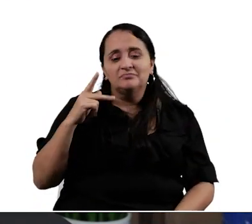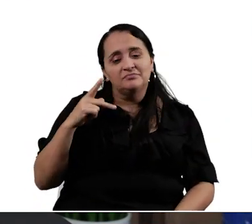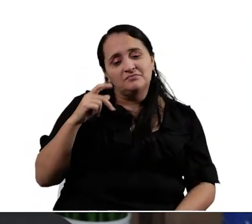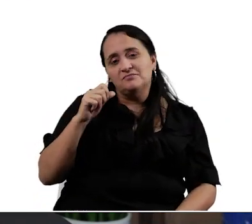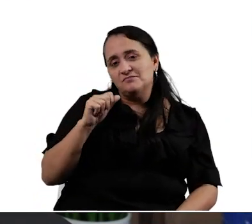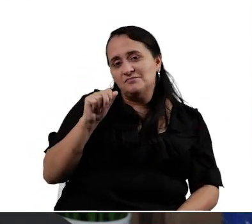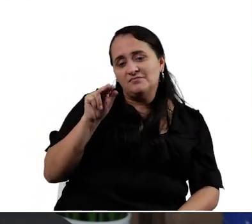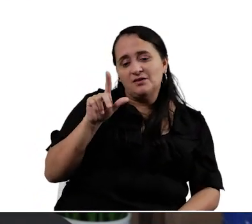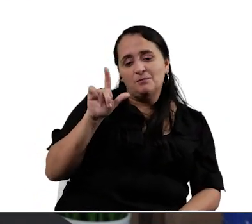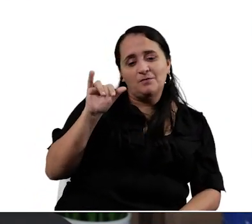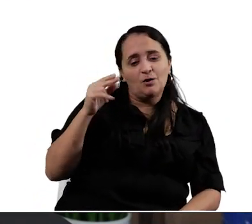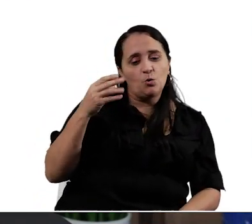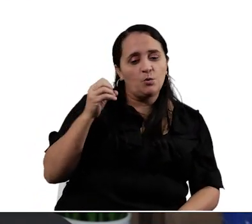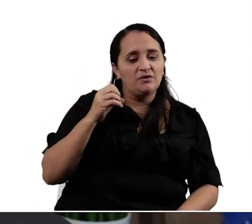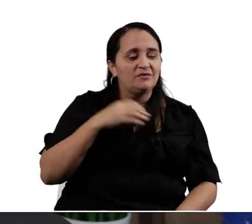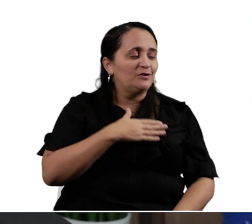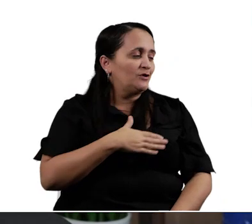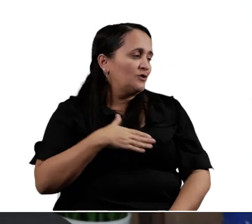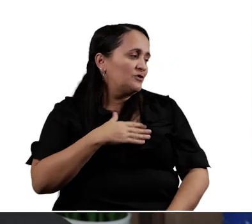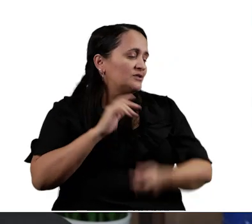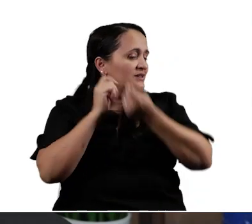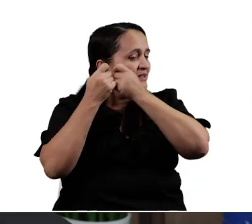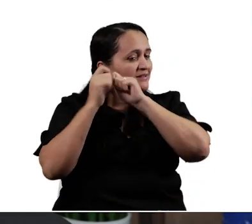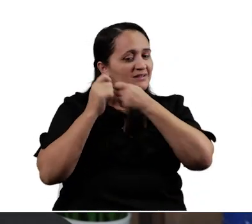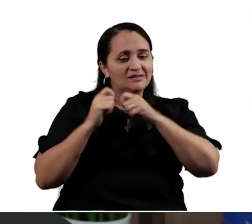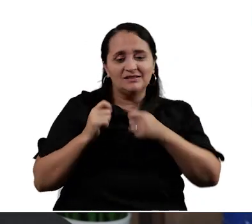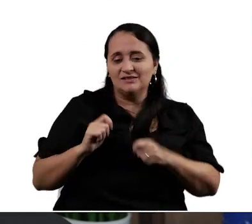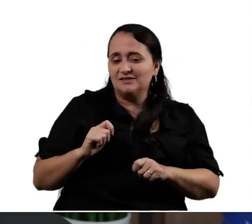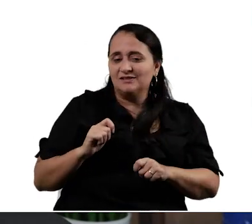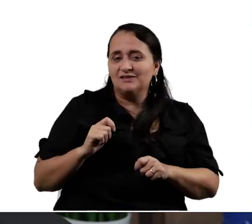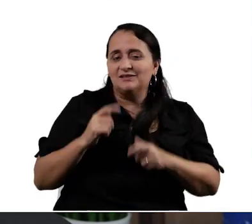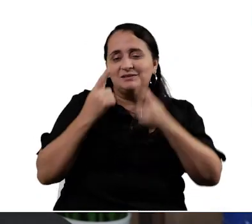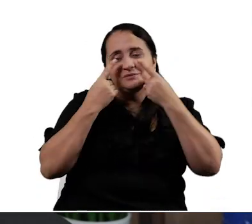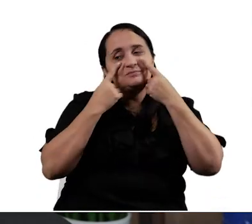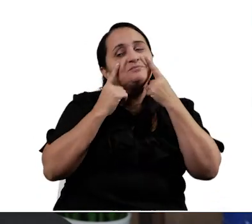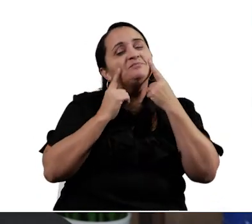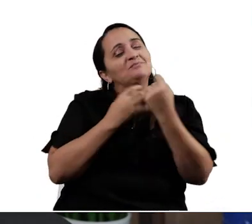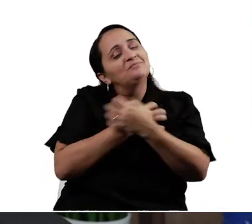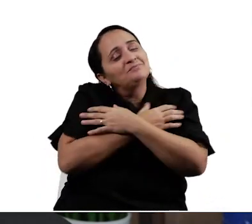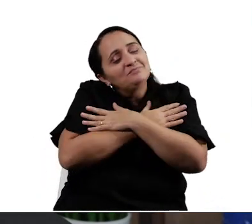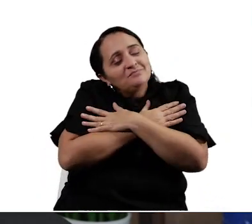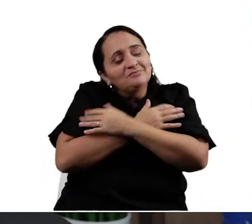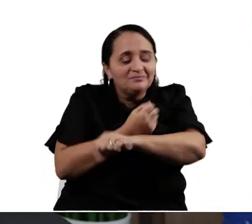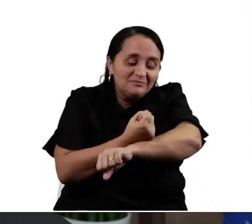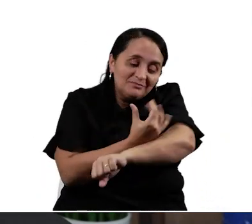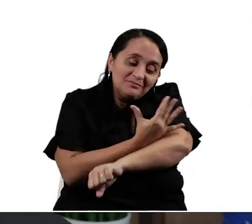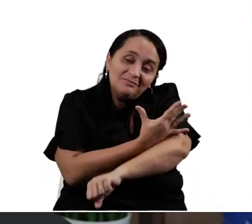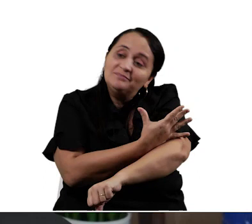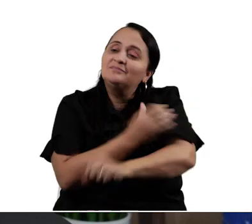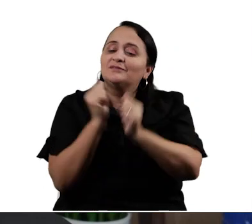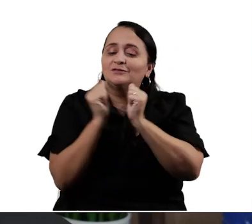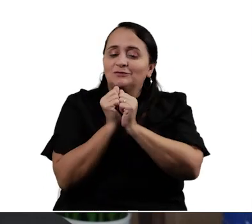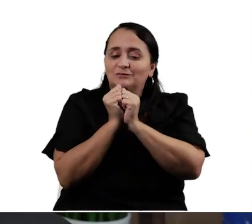Gostei de suas trancinhas, Sara, ele disse. Sara se emocionou e os dois, então, entraram abraçados na sala de